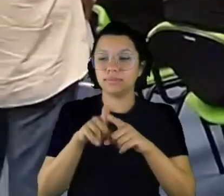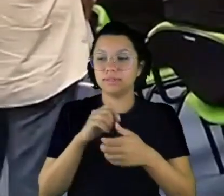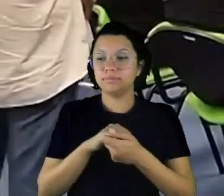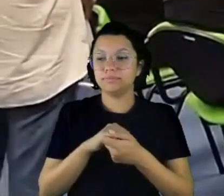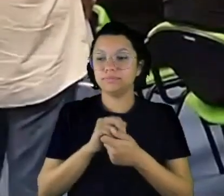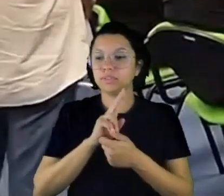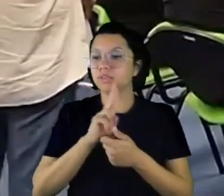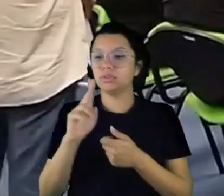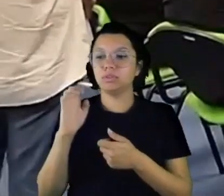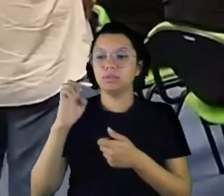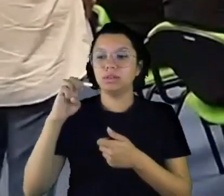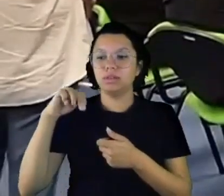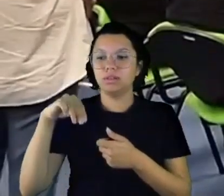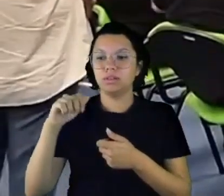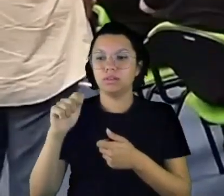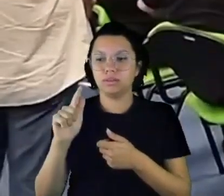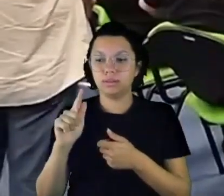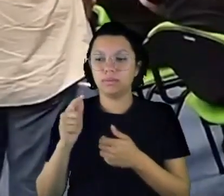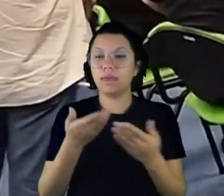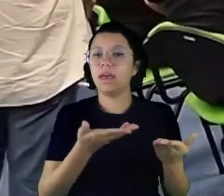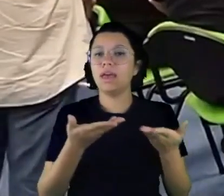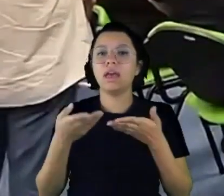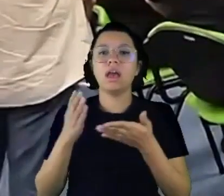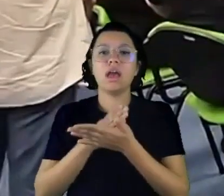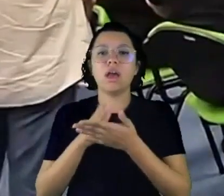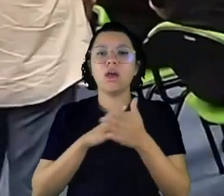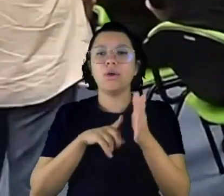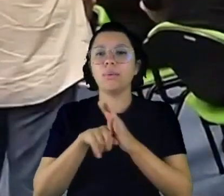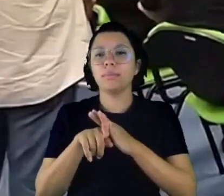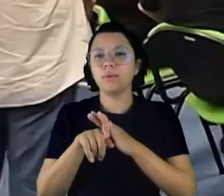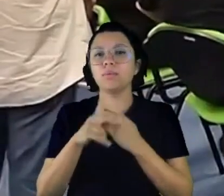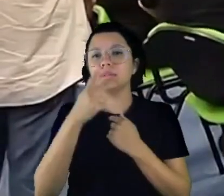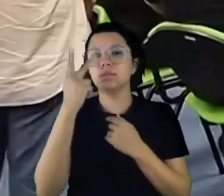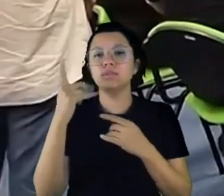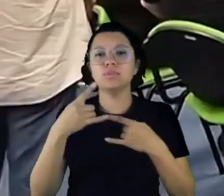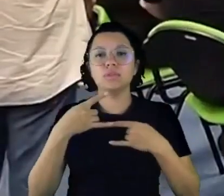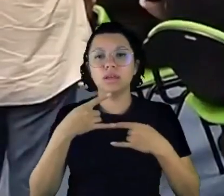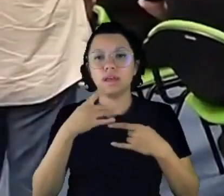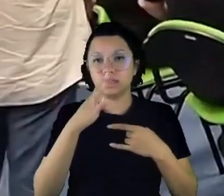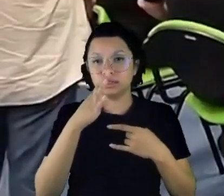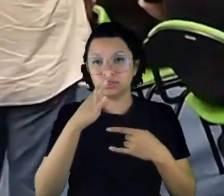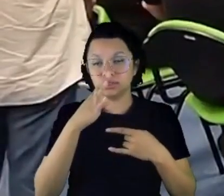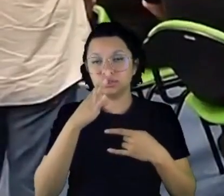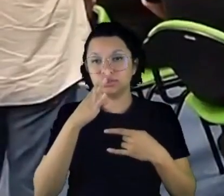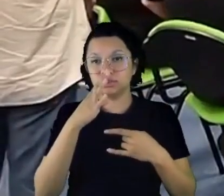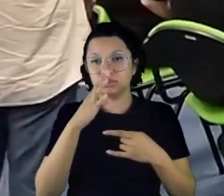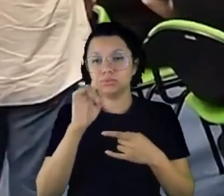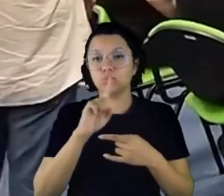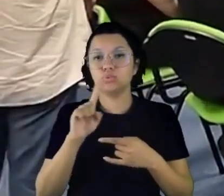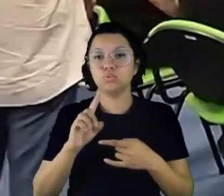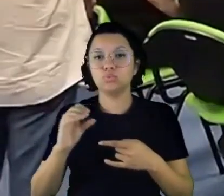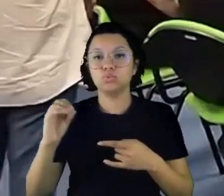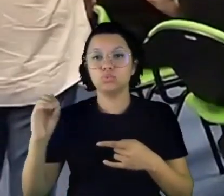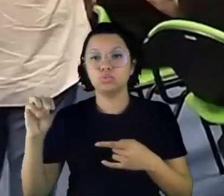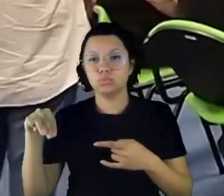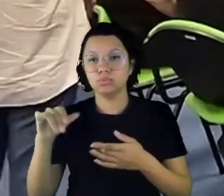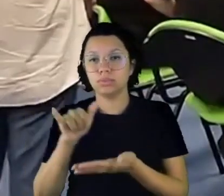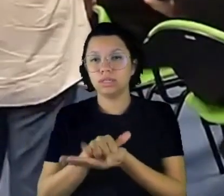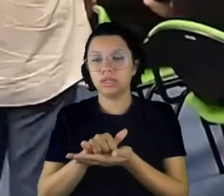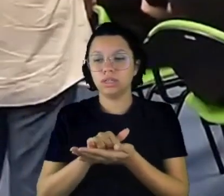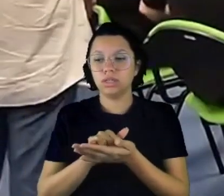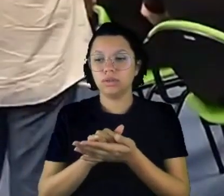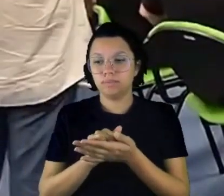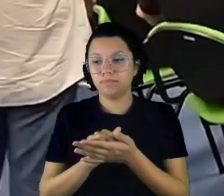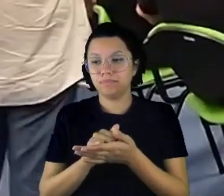IMAG. Recebemos algumas perguntas do pessoal que está assistindo em casa pelo Zoom, e eu vou tentar intercalar com